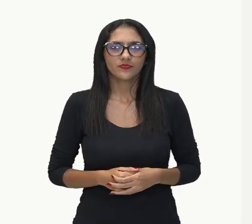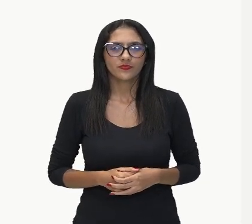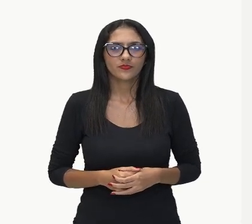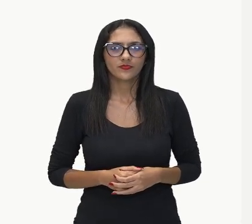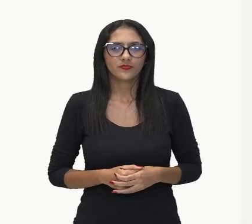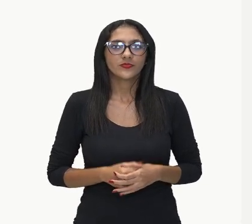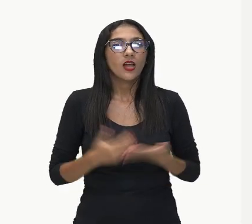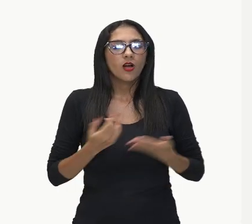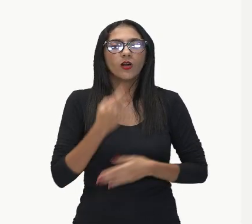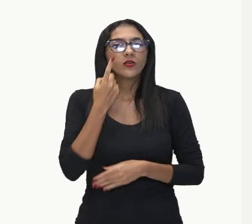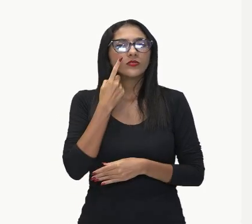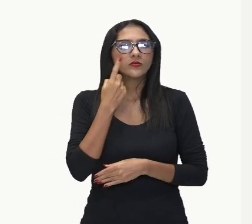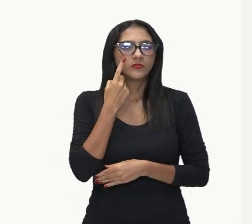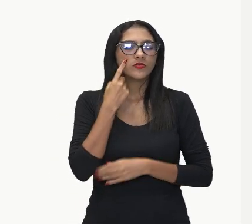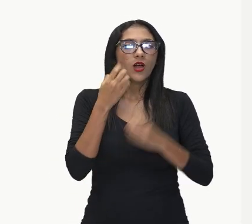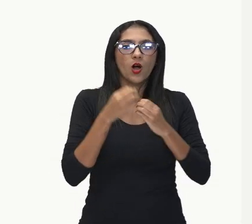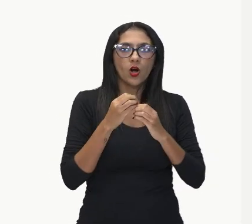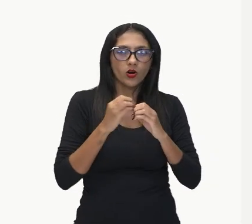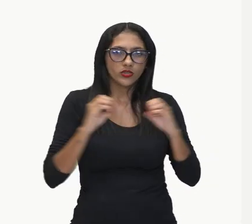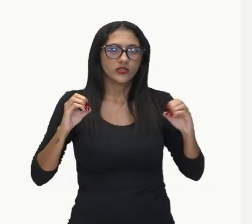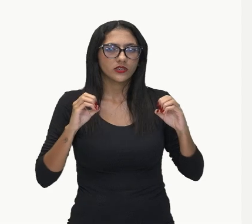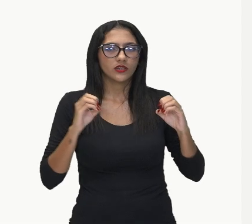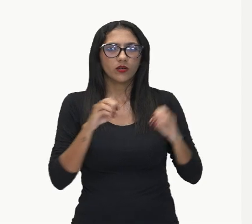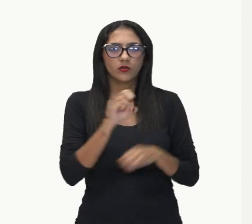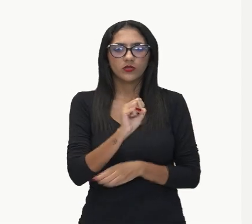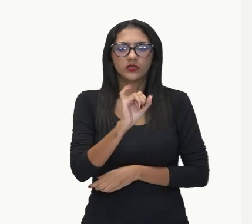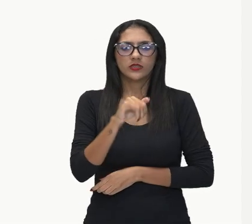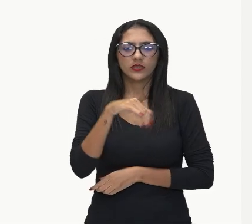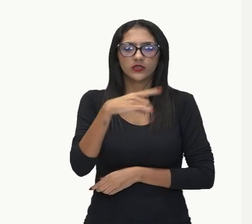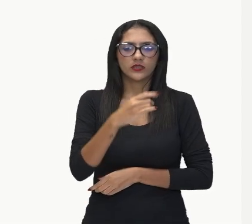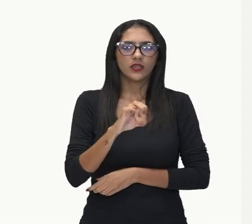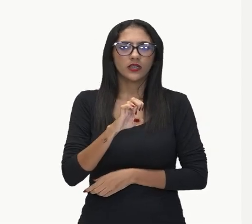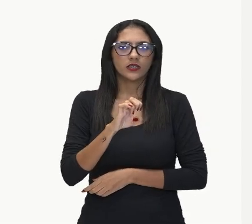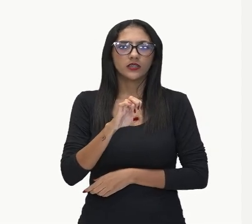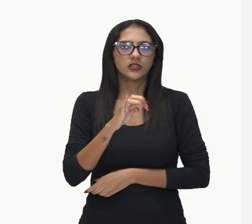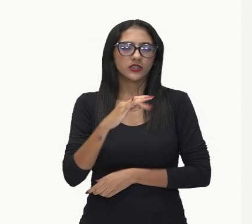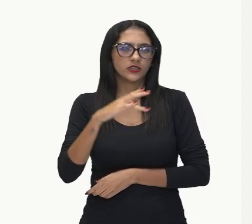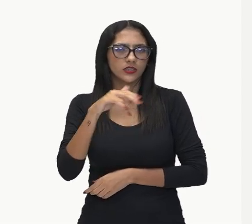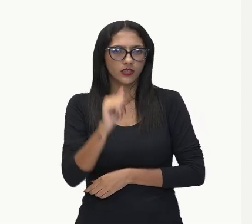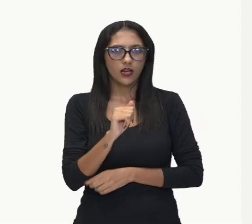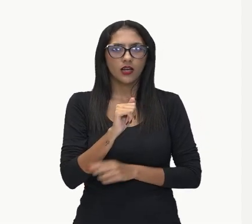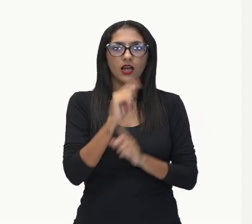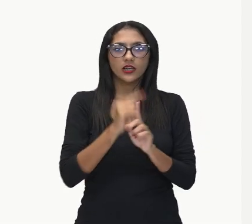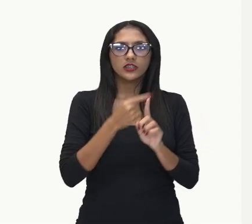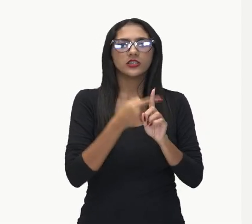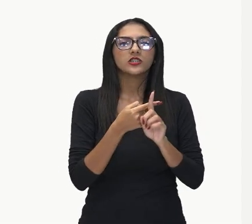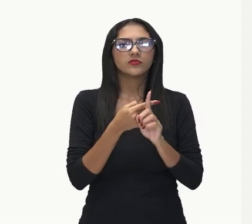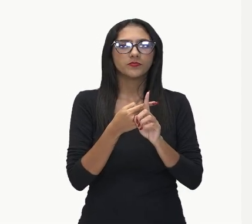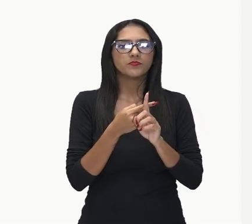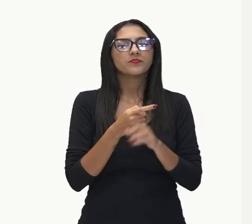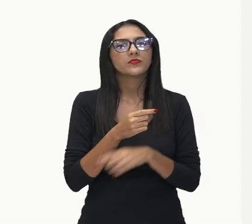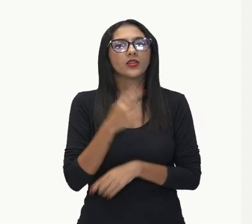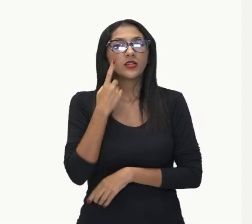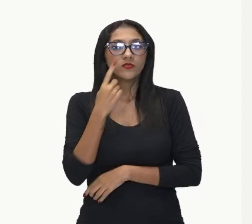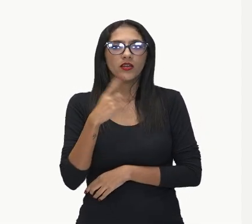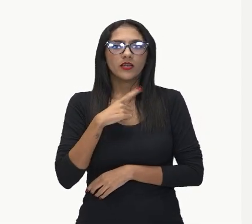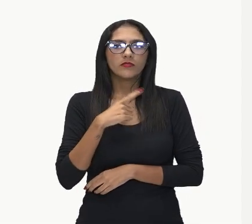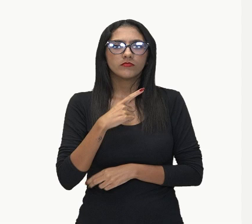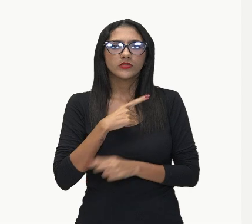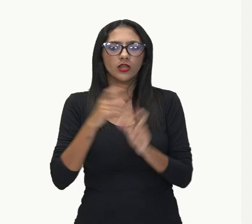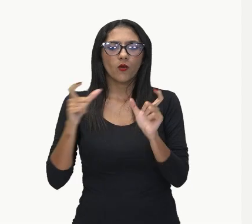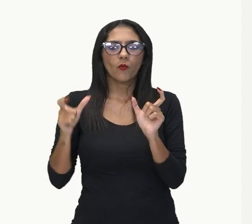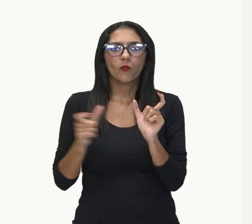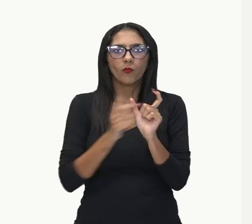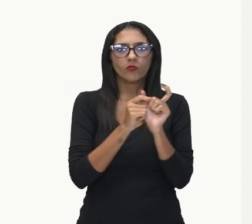orações coordenadas sindéticas aditivas são orações que, quando nós percebemos a conexão entre essas